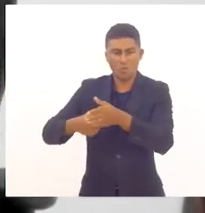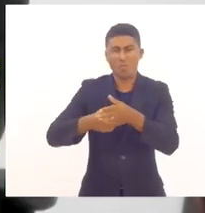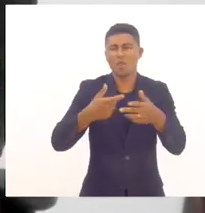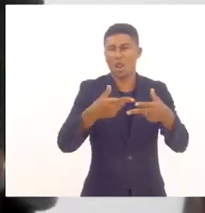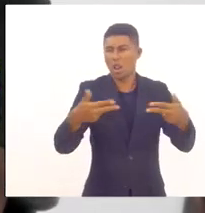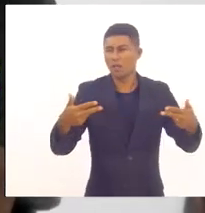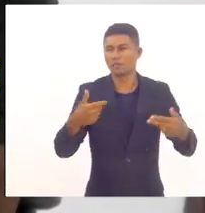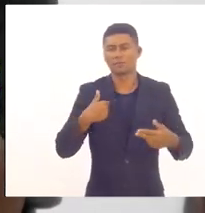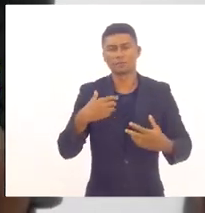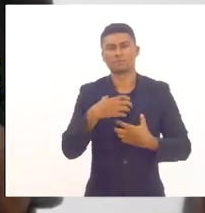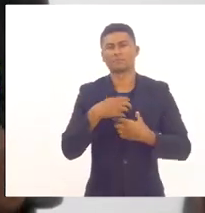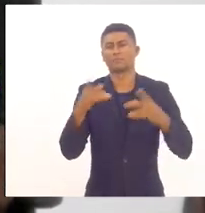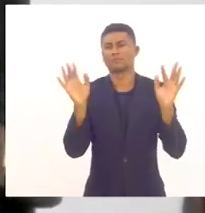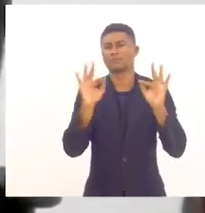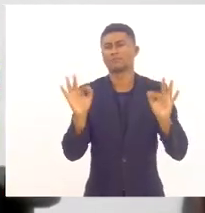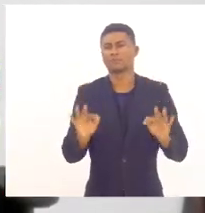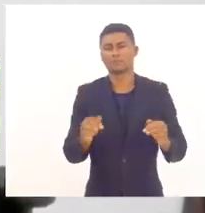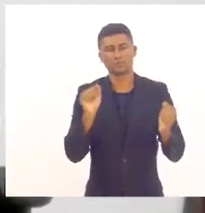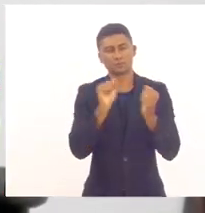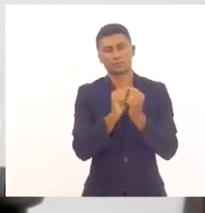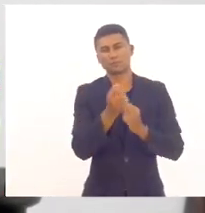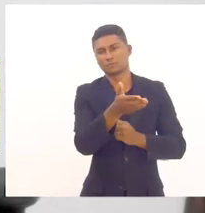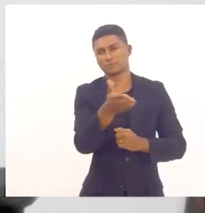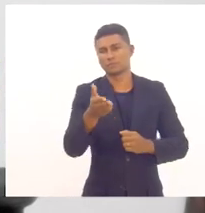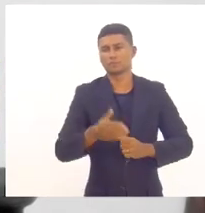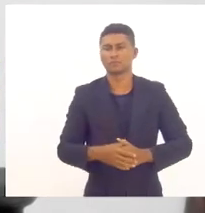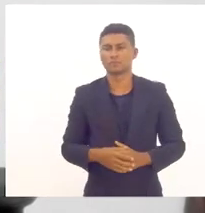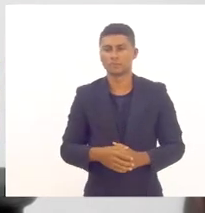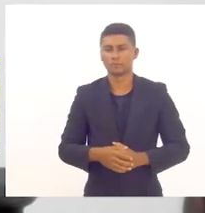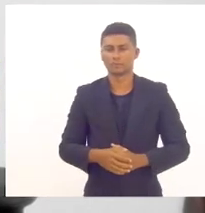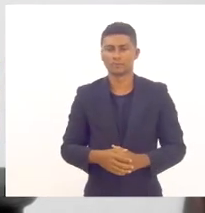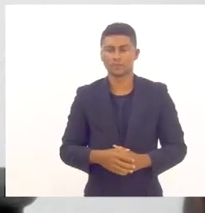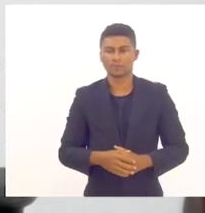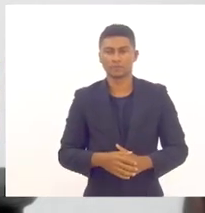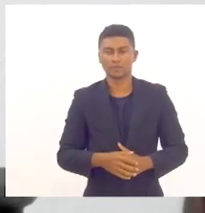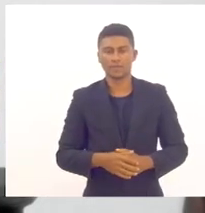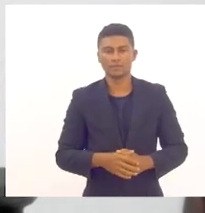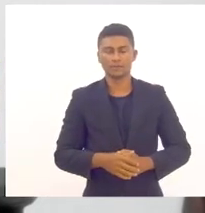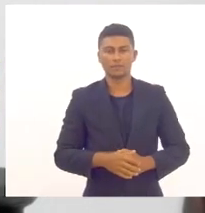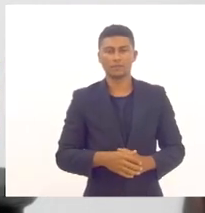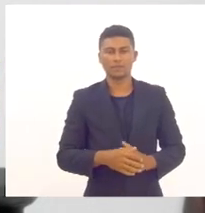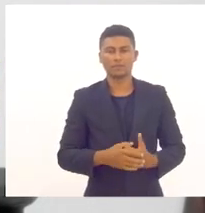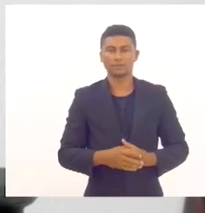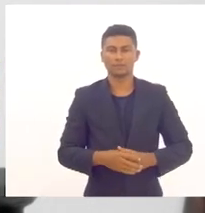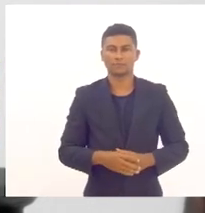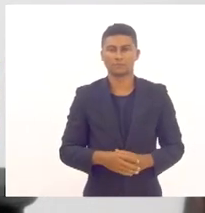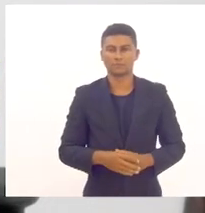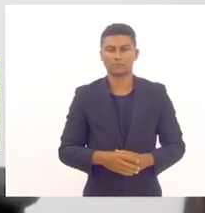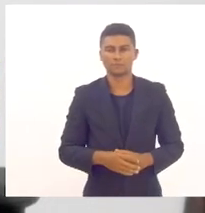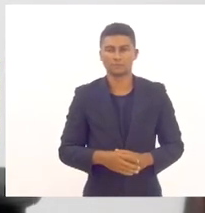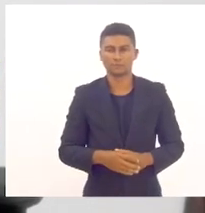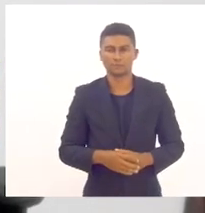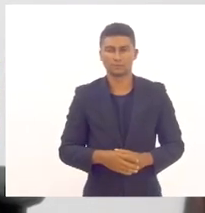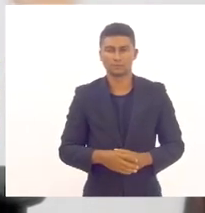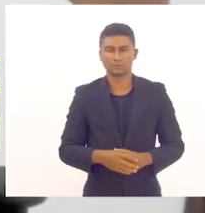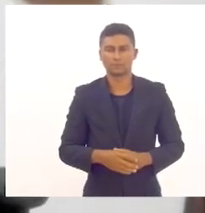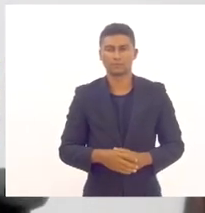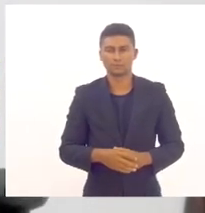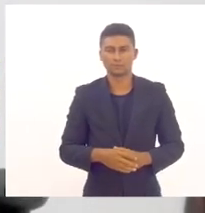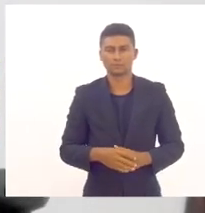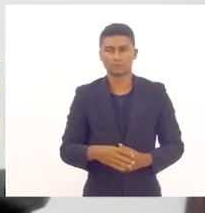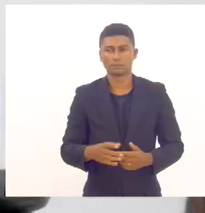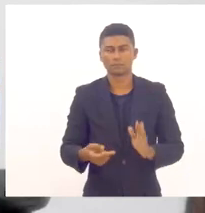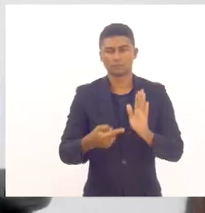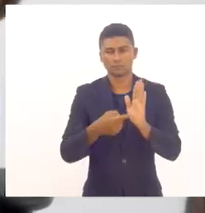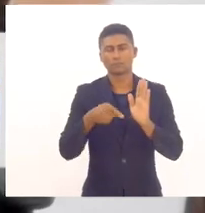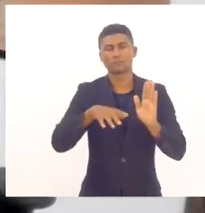Fico feliz em estar com você, né? Fico feliz em vê-la com você. Aqui também tem coisa que todos lembram,